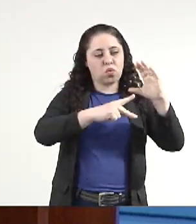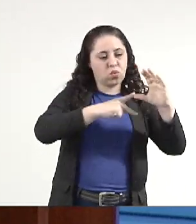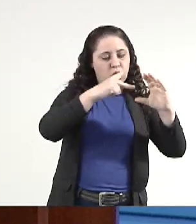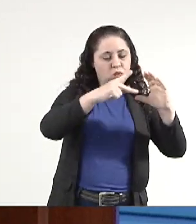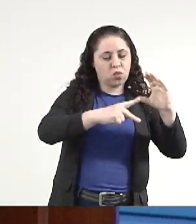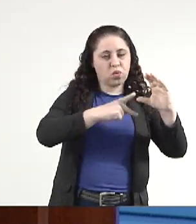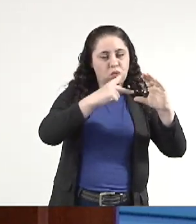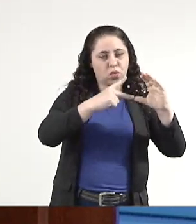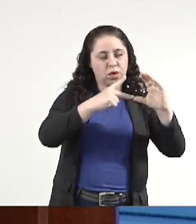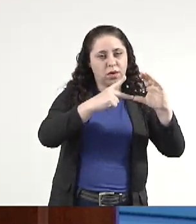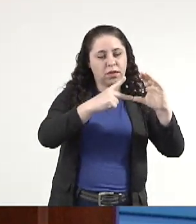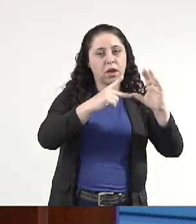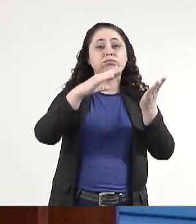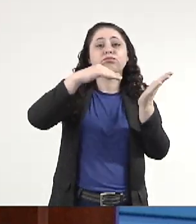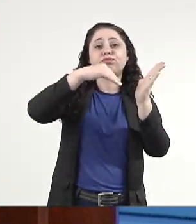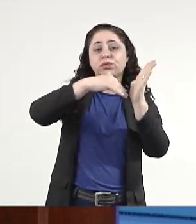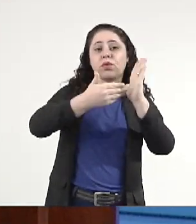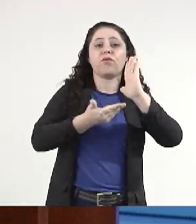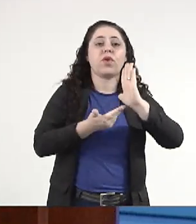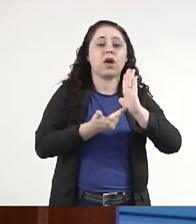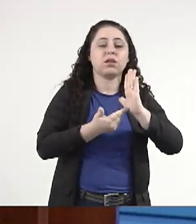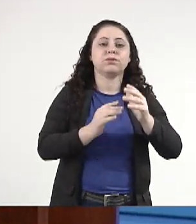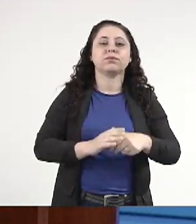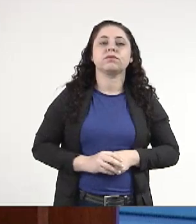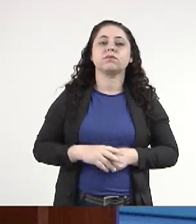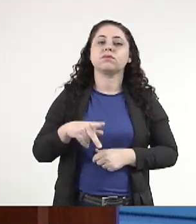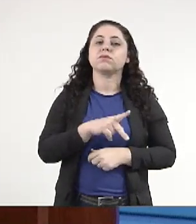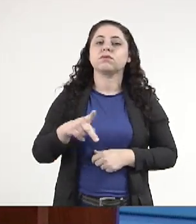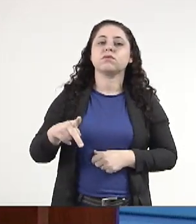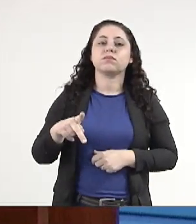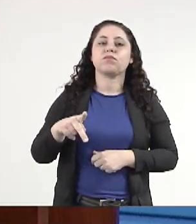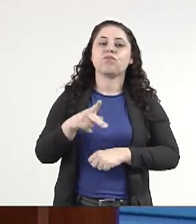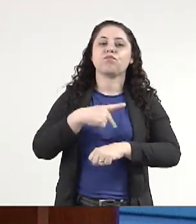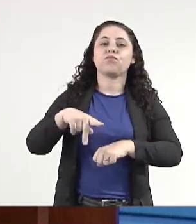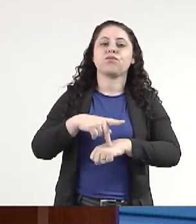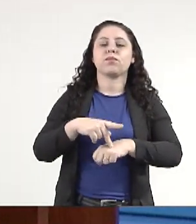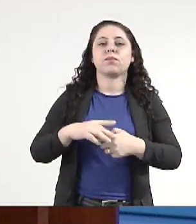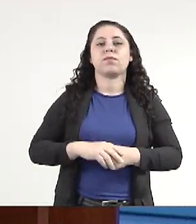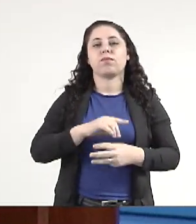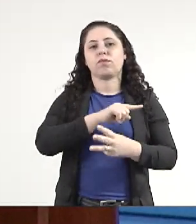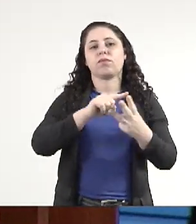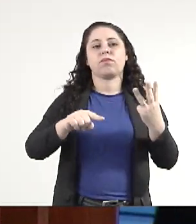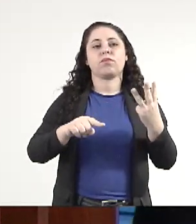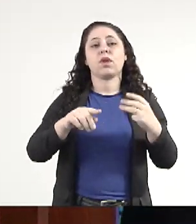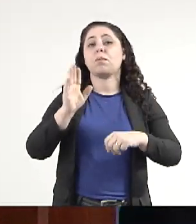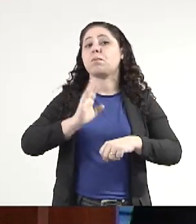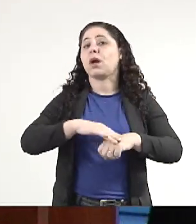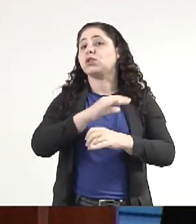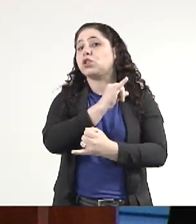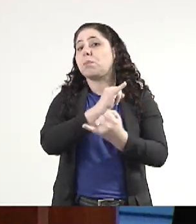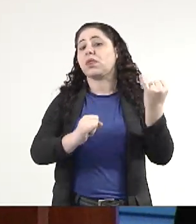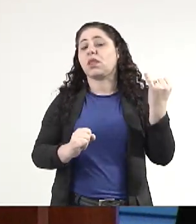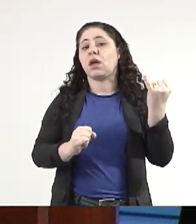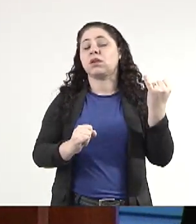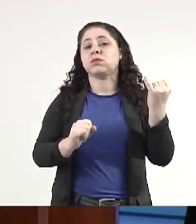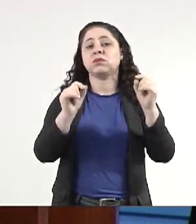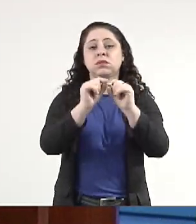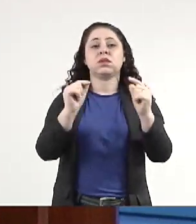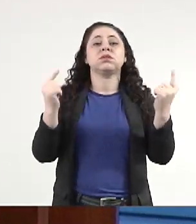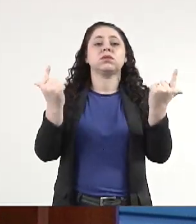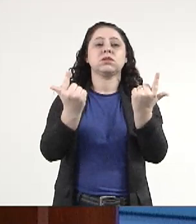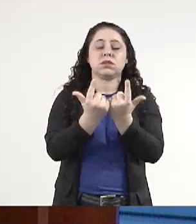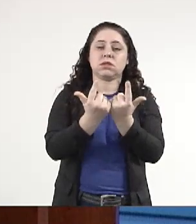dos Deputados ou do Senado Federal; 2, do Presidente da República; 3, de mais da metade das